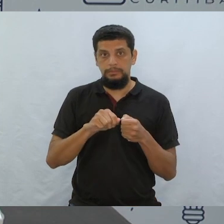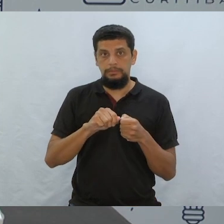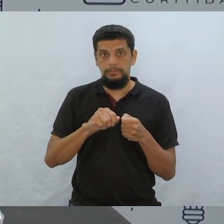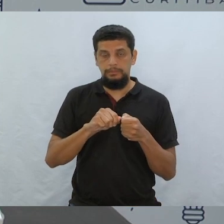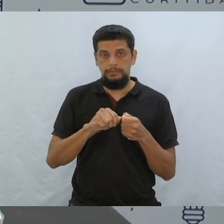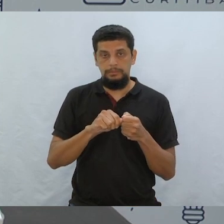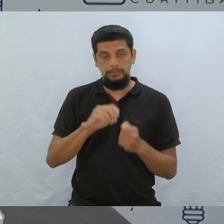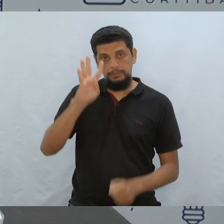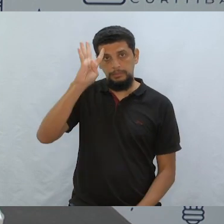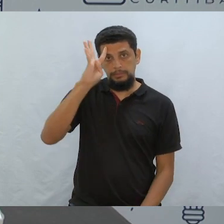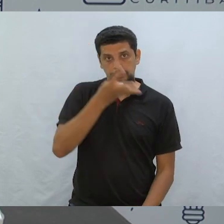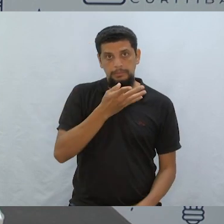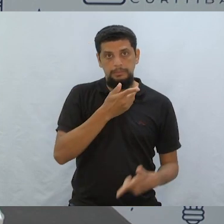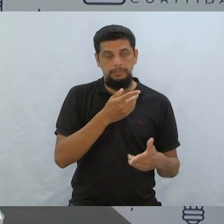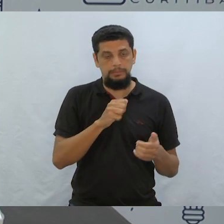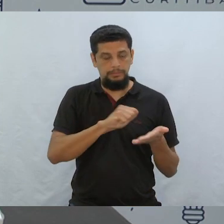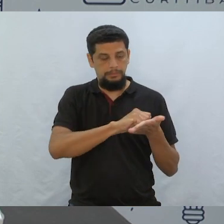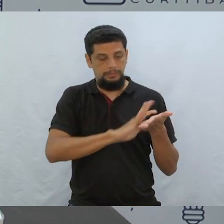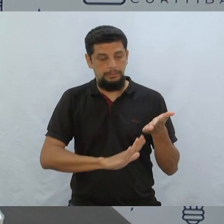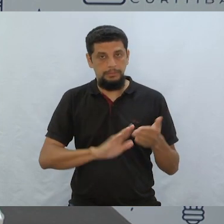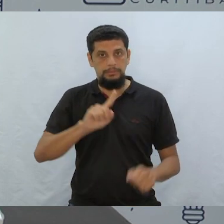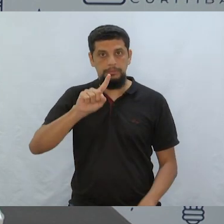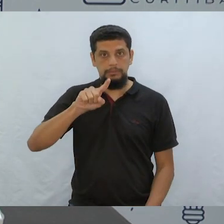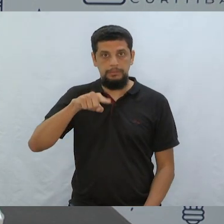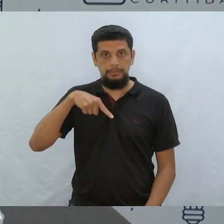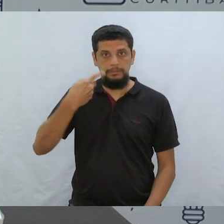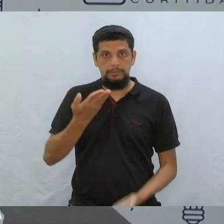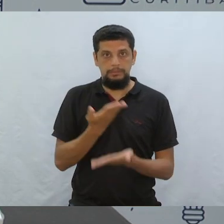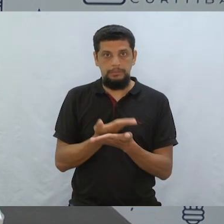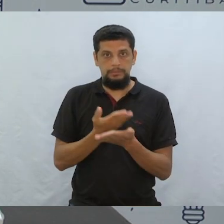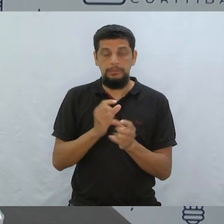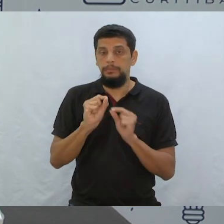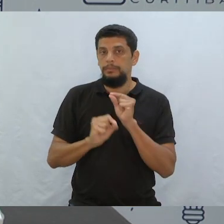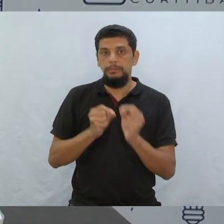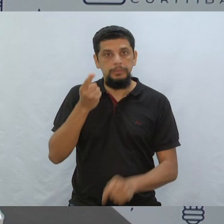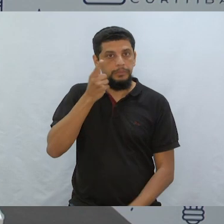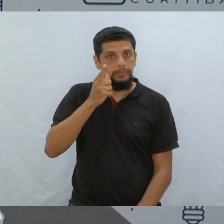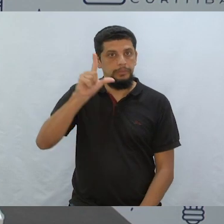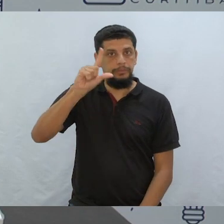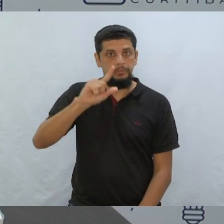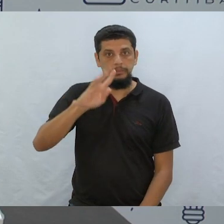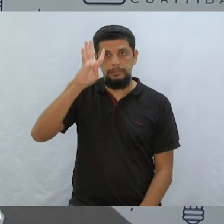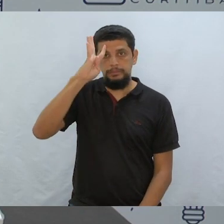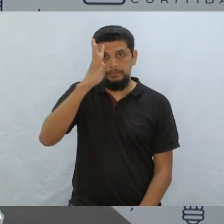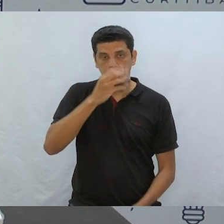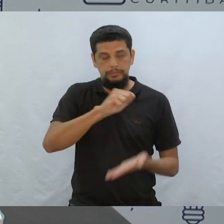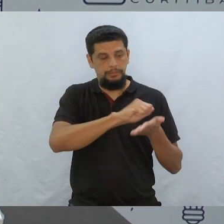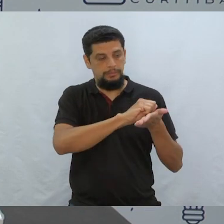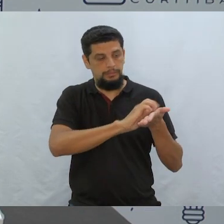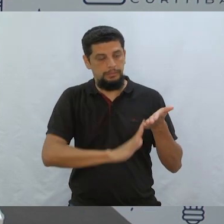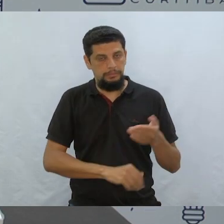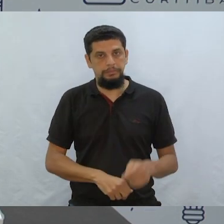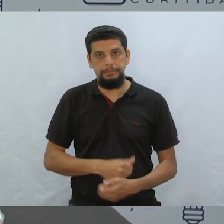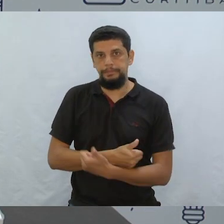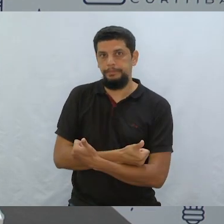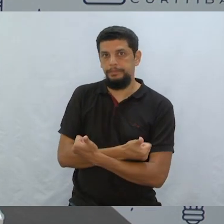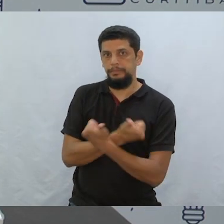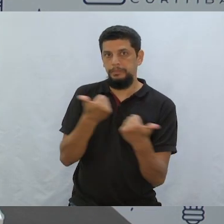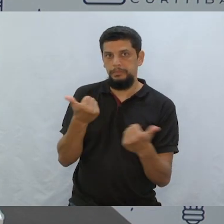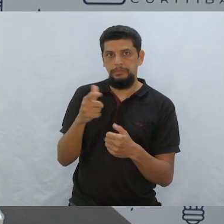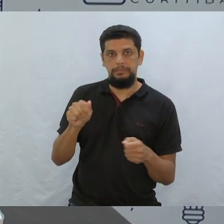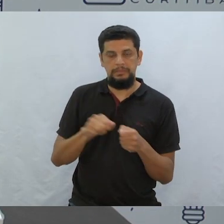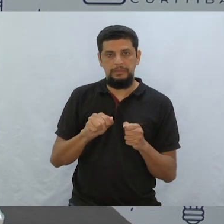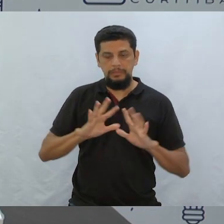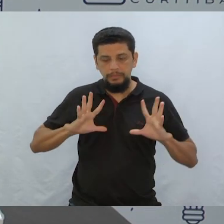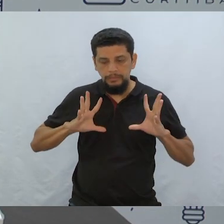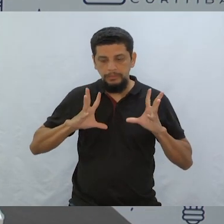para vocês resolver essa atividade. E na próxima aula, nós vemos quem conseguiu resolver essa atividade, né? Muito